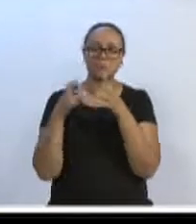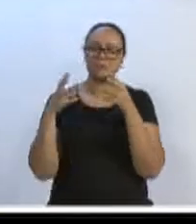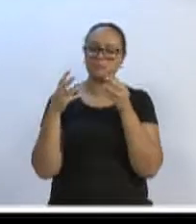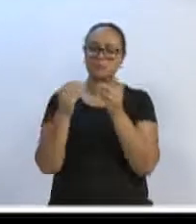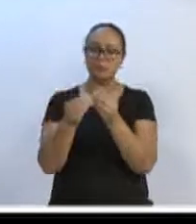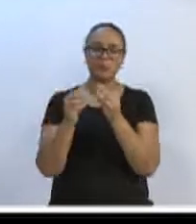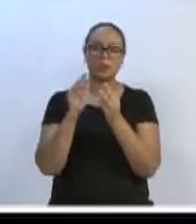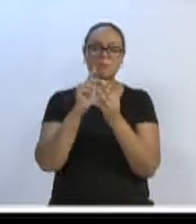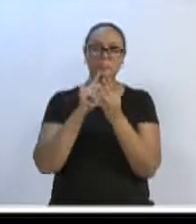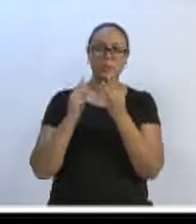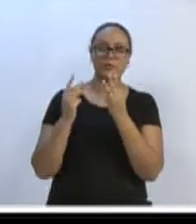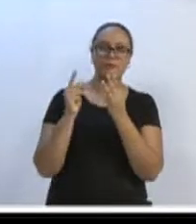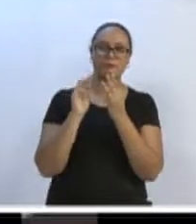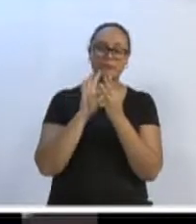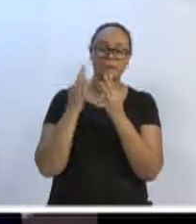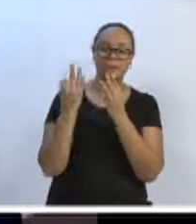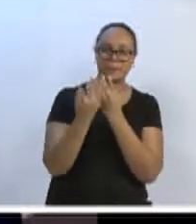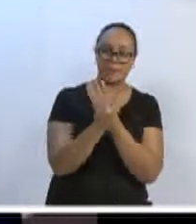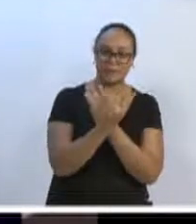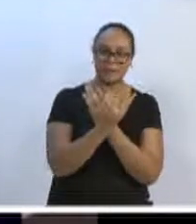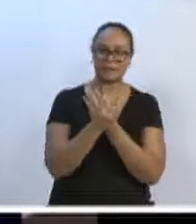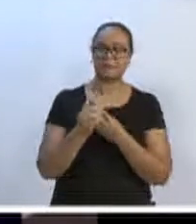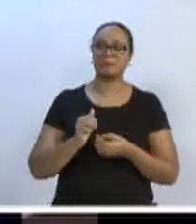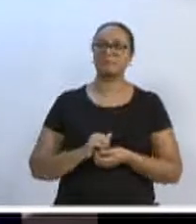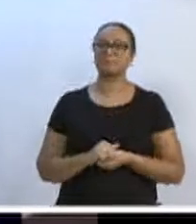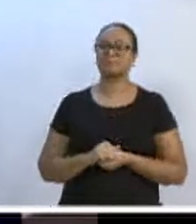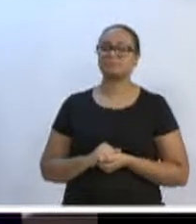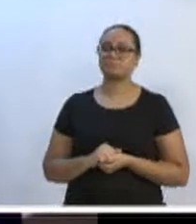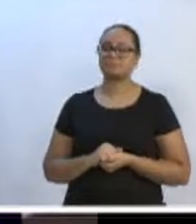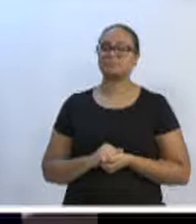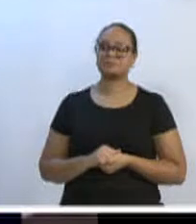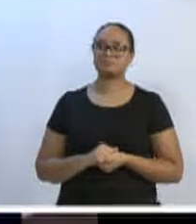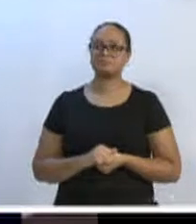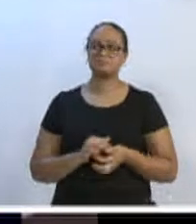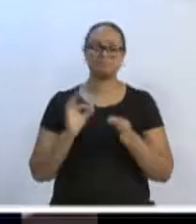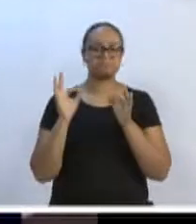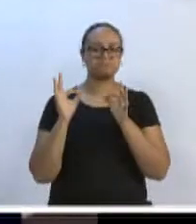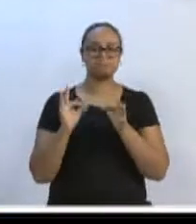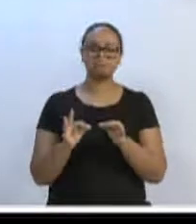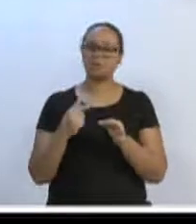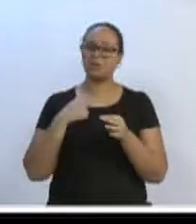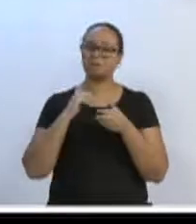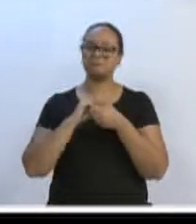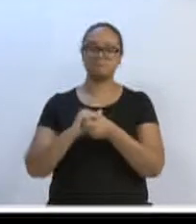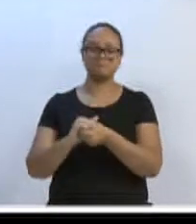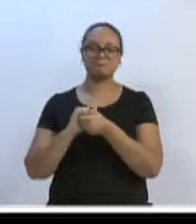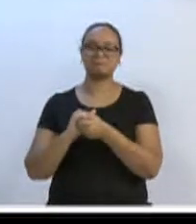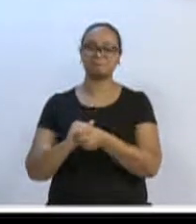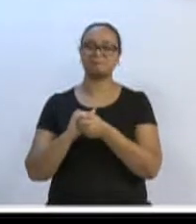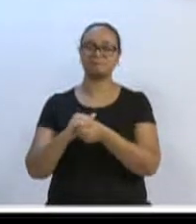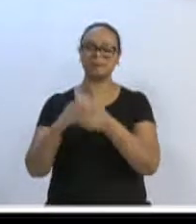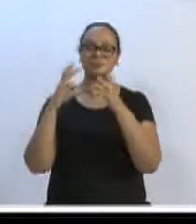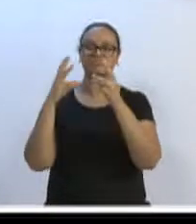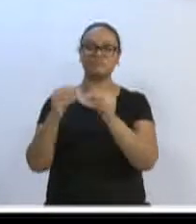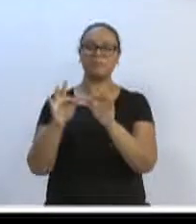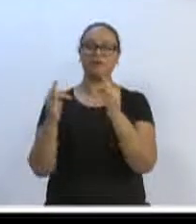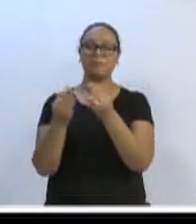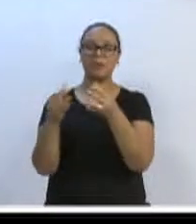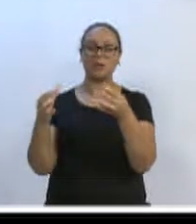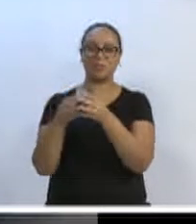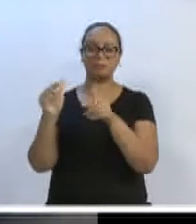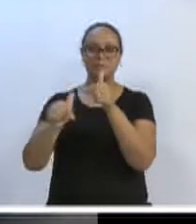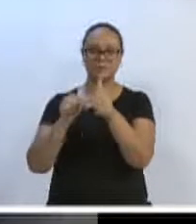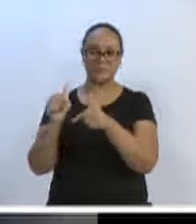render o meu livro o com certeza os nossos cumprimentos a toda essa família que faz parte através